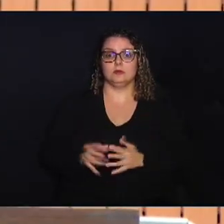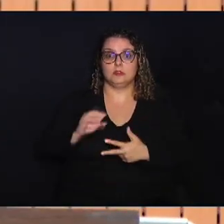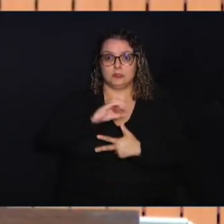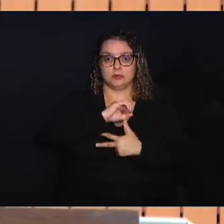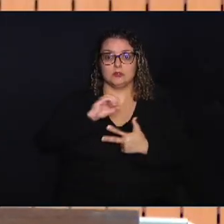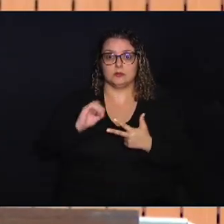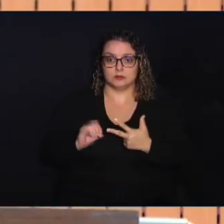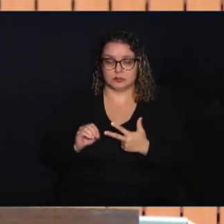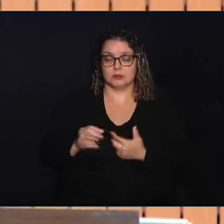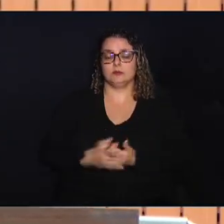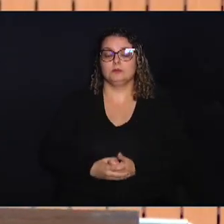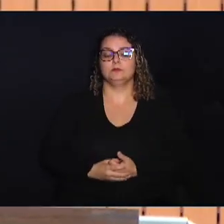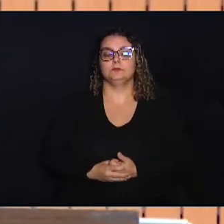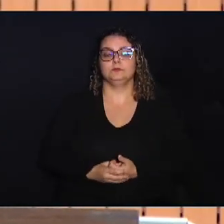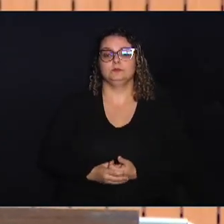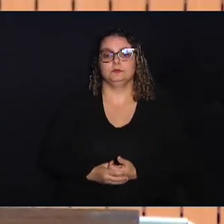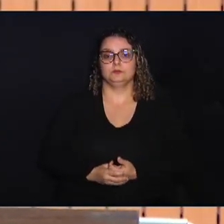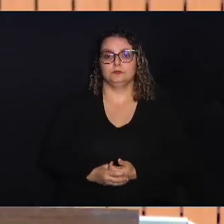do Enem,